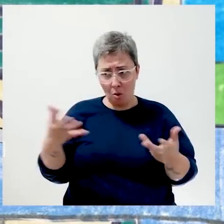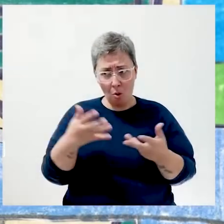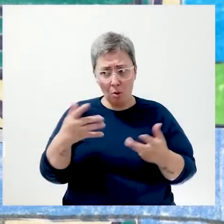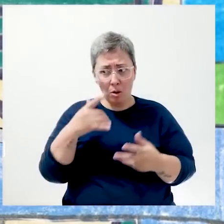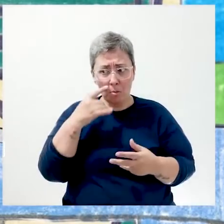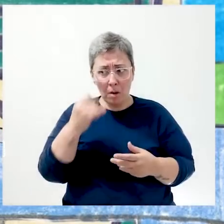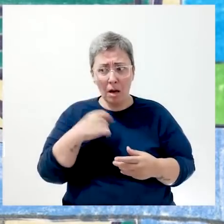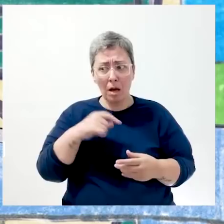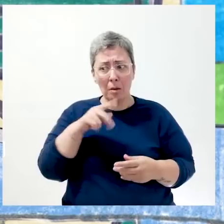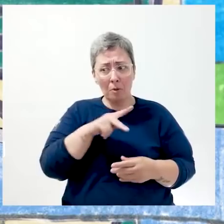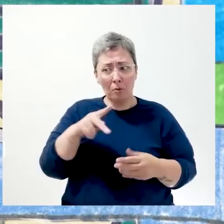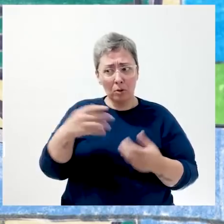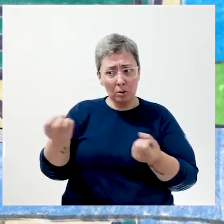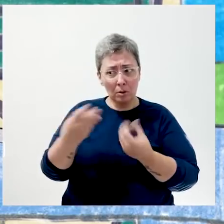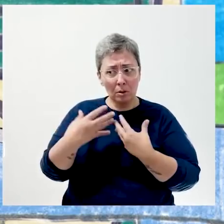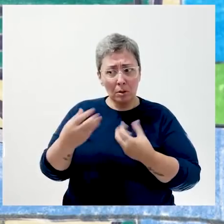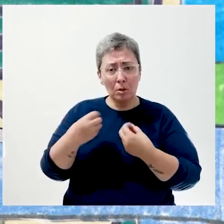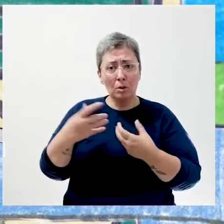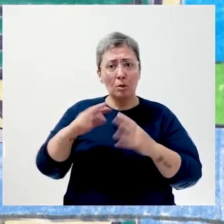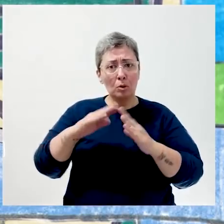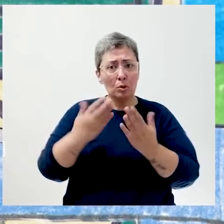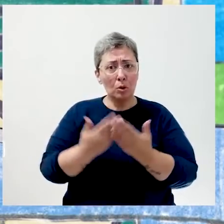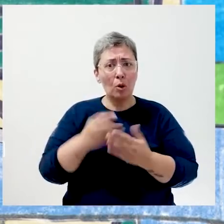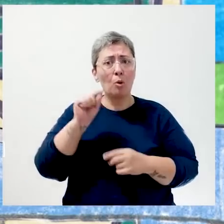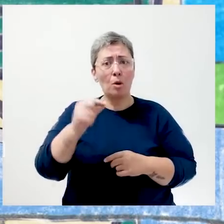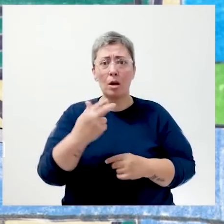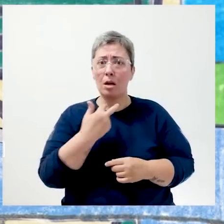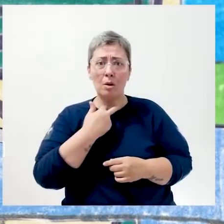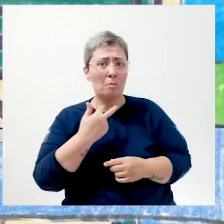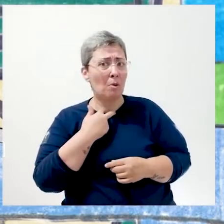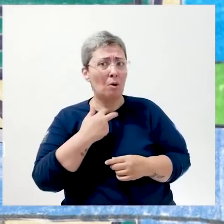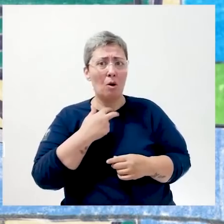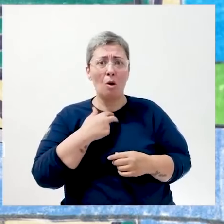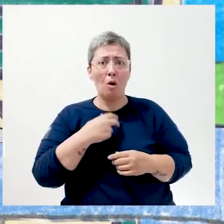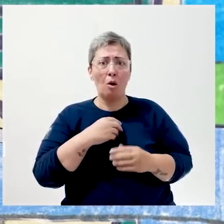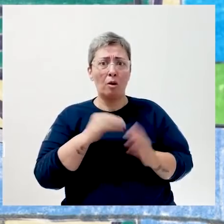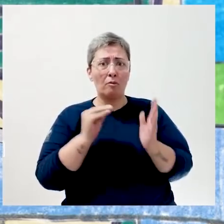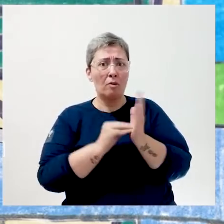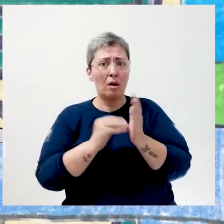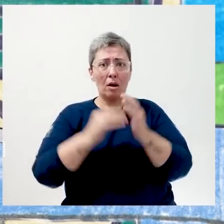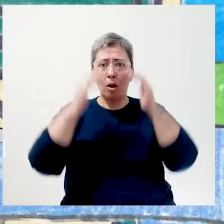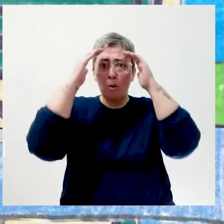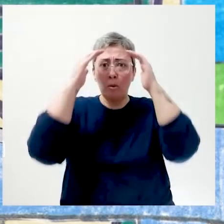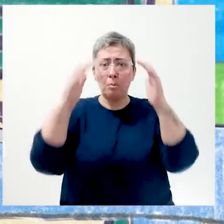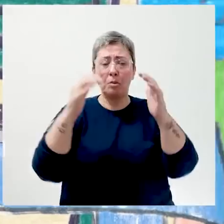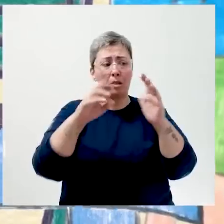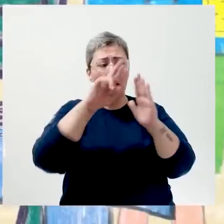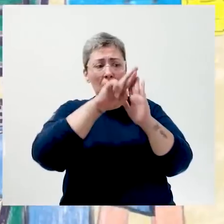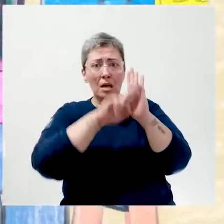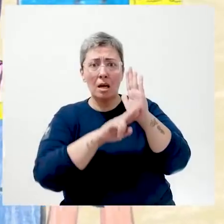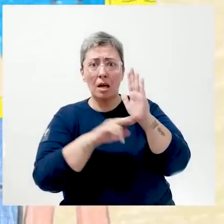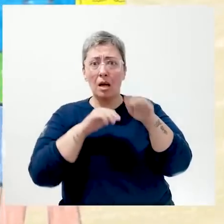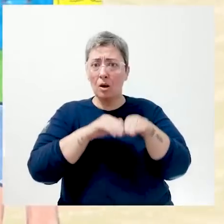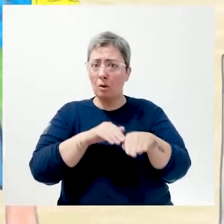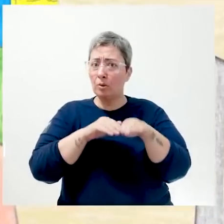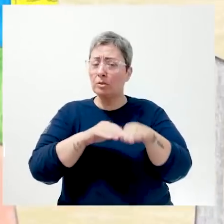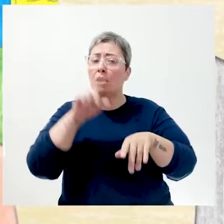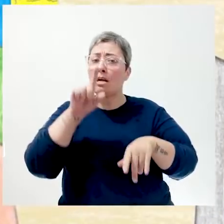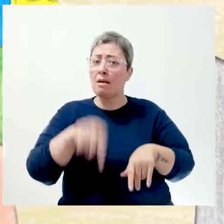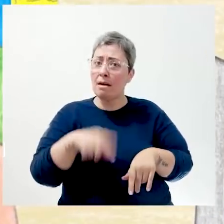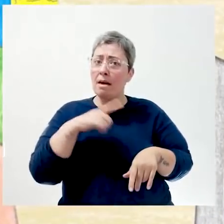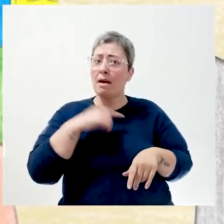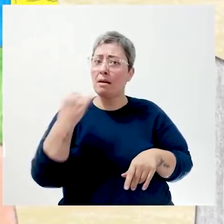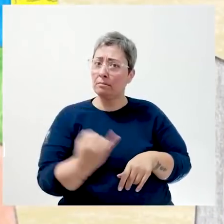escola minha professora ensinou que não podemos desobedecer as regras do trânsito e que é